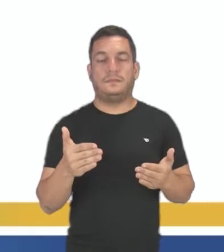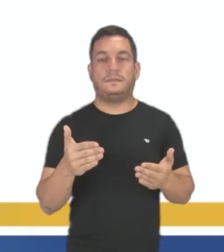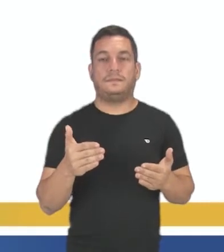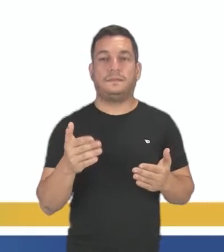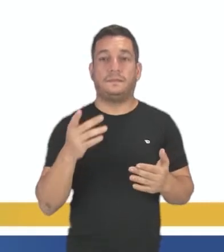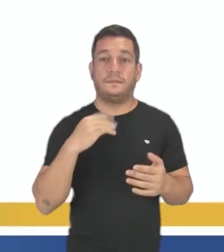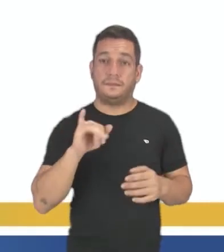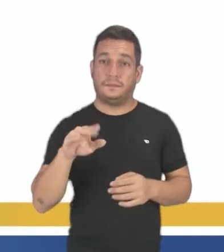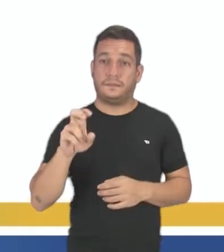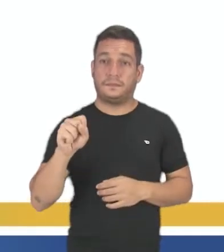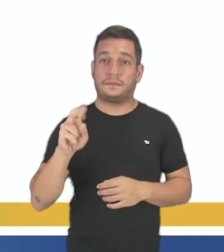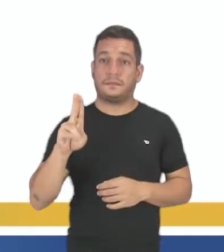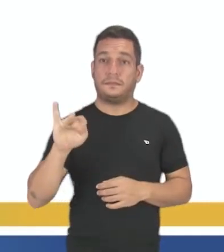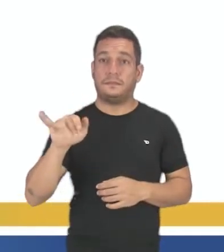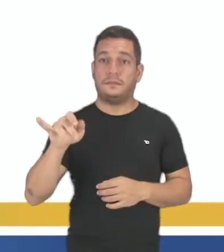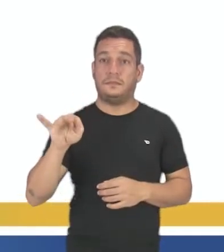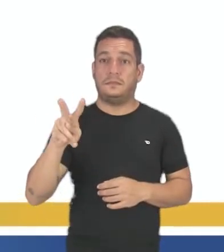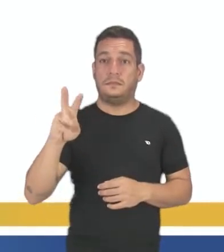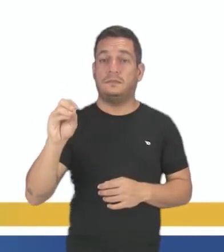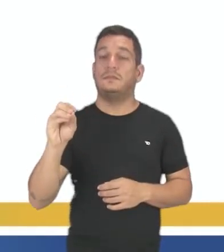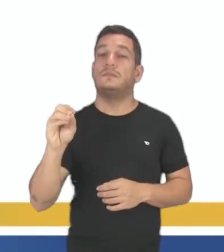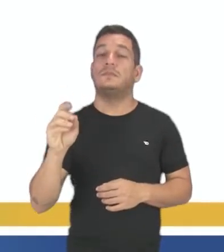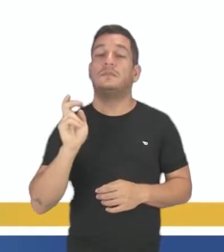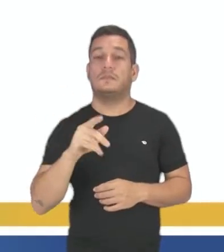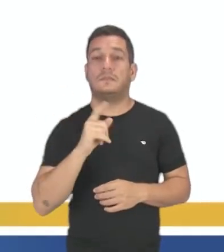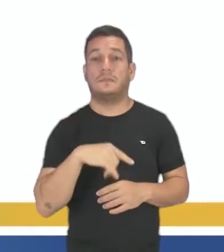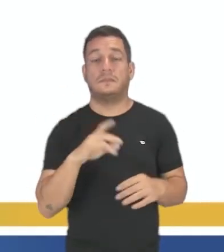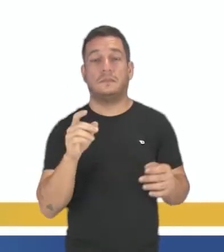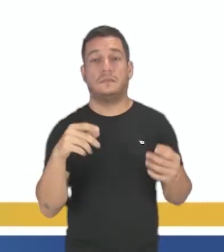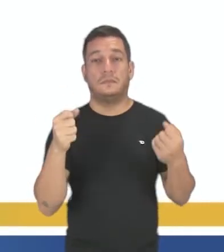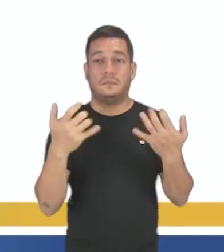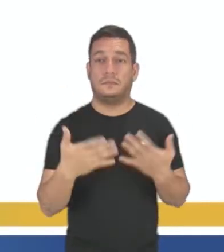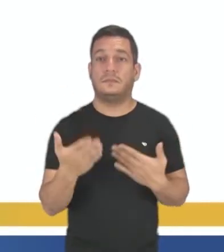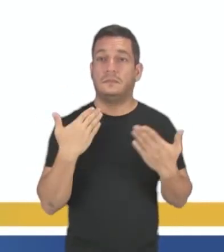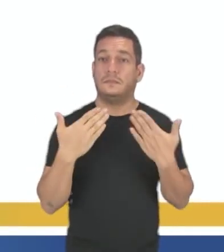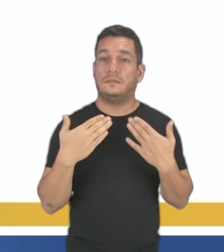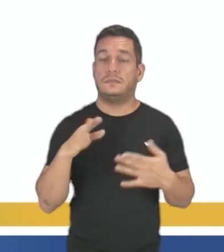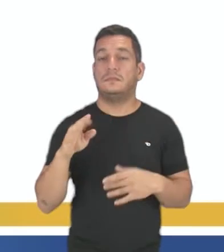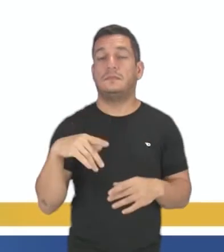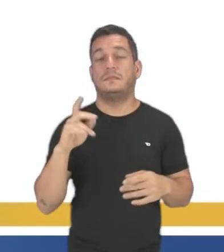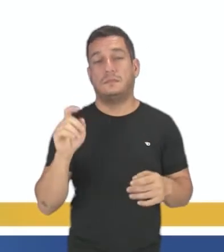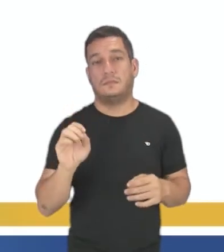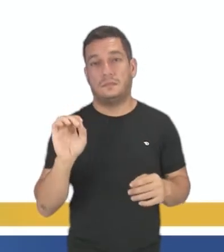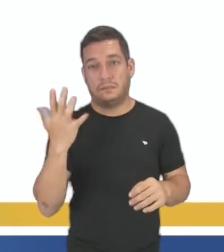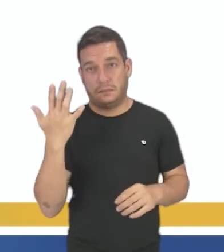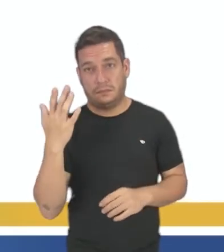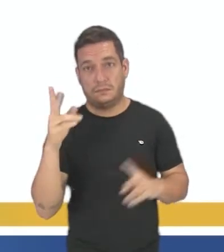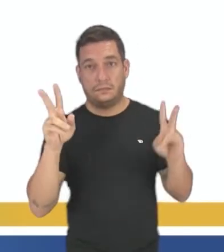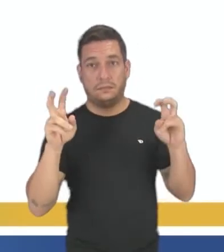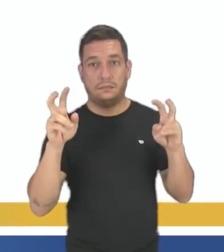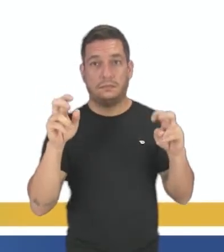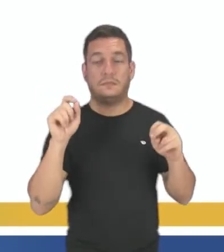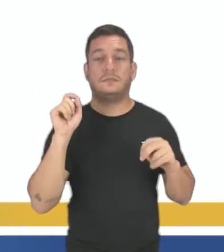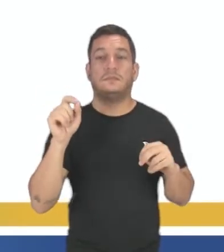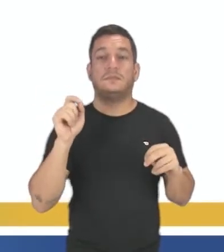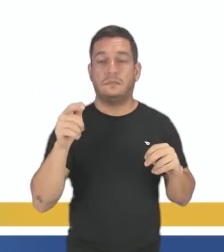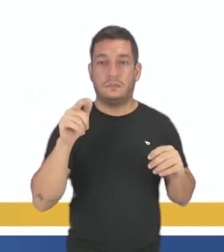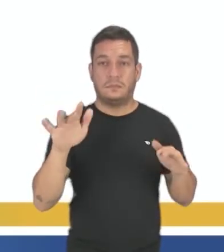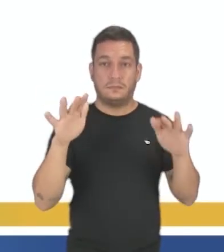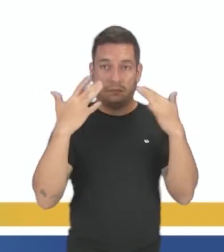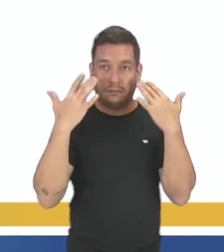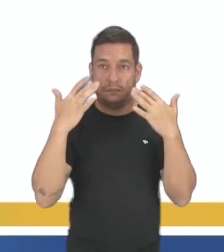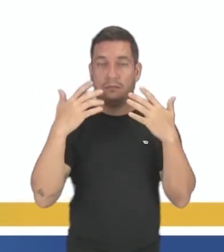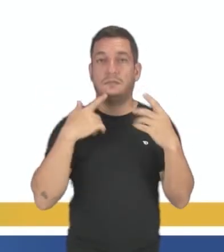Se for subjetivo, para o receptor, convencendo-o daquela tese. O assunto, ele chama a atenção,